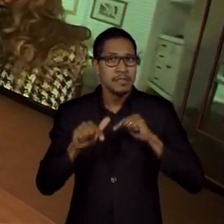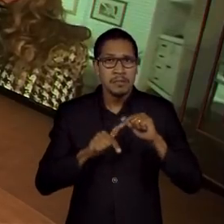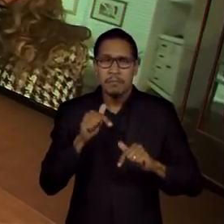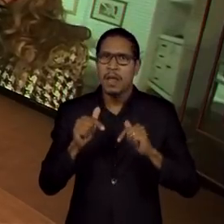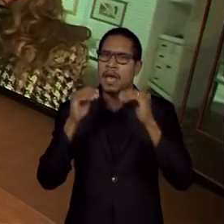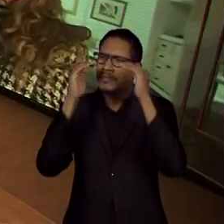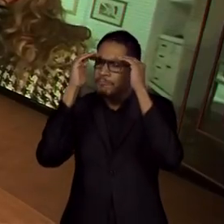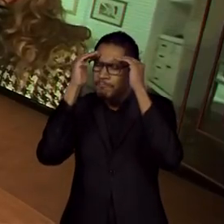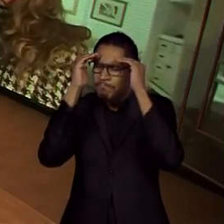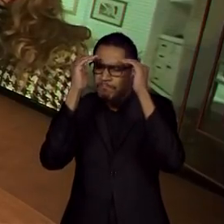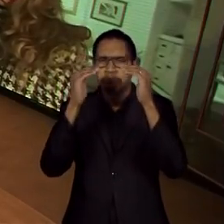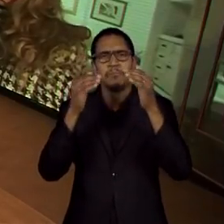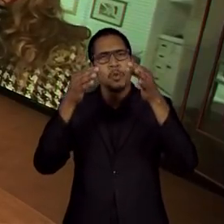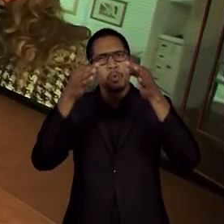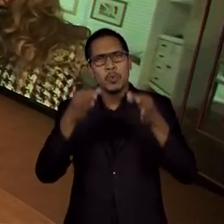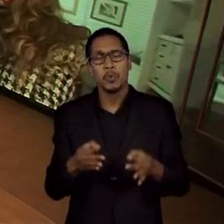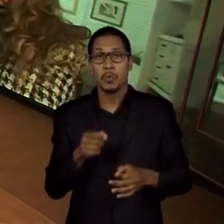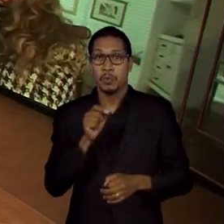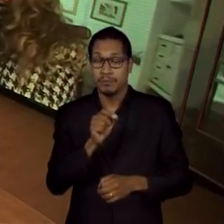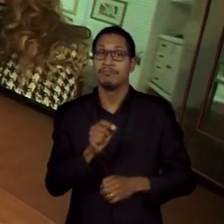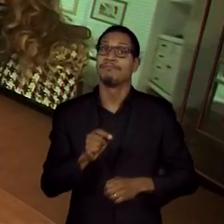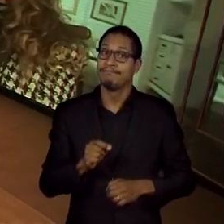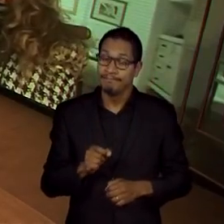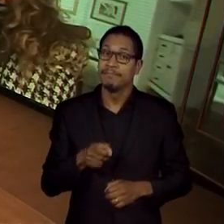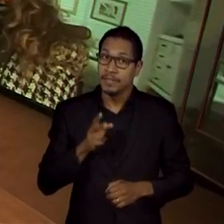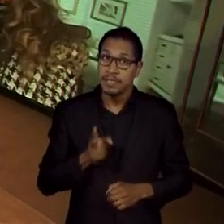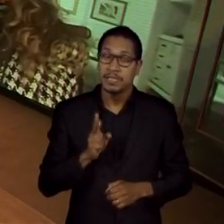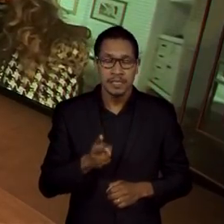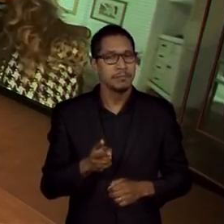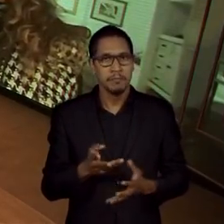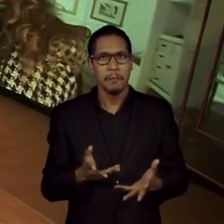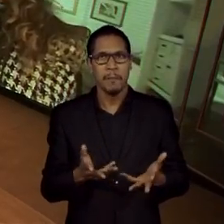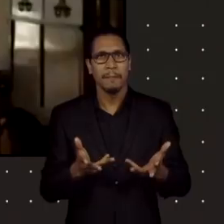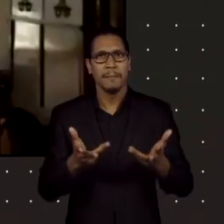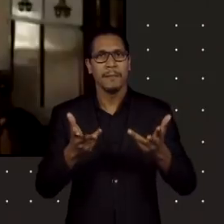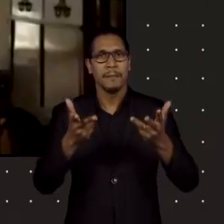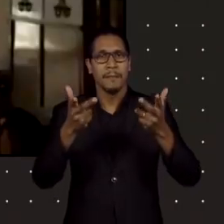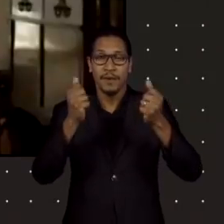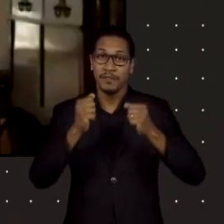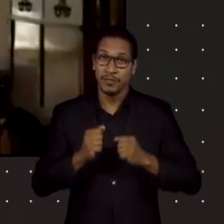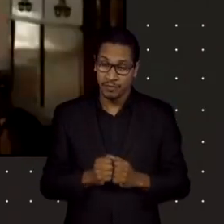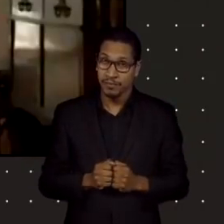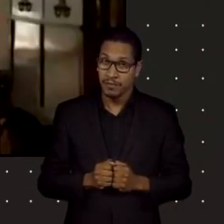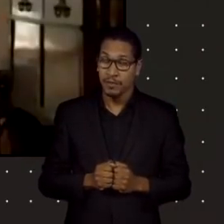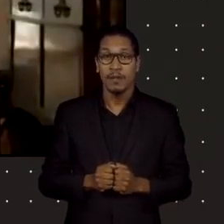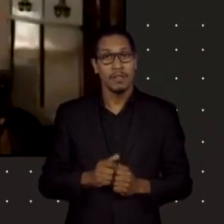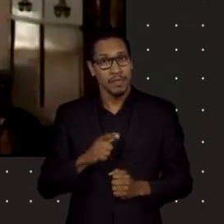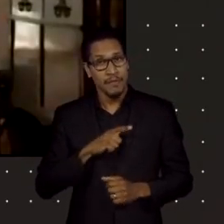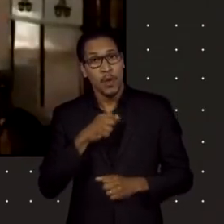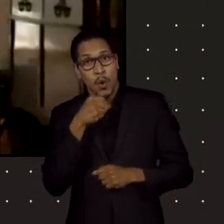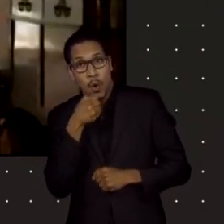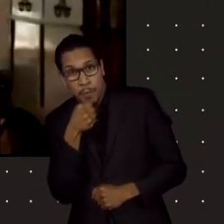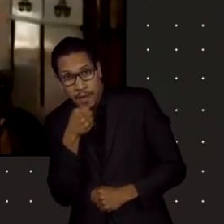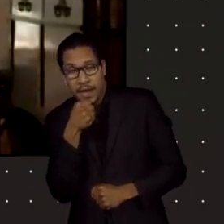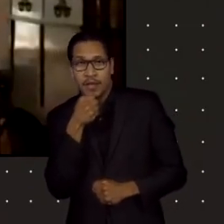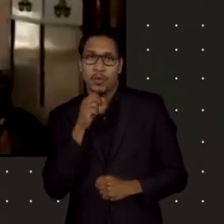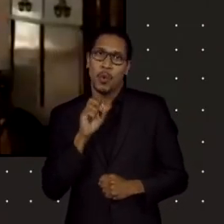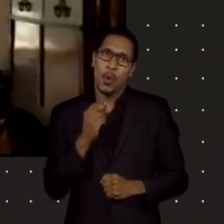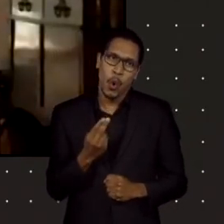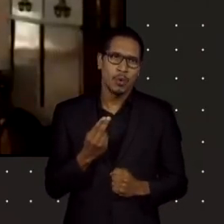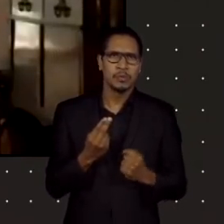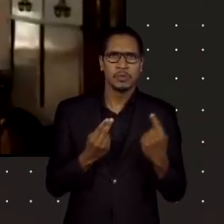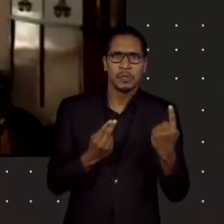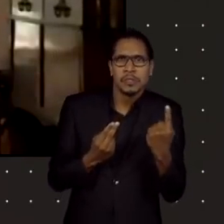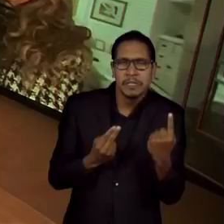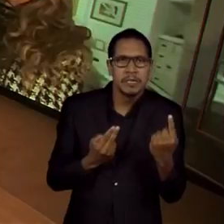muito o trabalho, tudo de lindo, de maravilhoso. E você, tanto junto com o Roberto, como sozinho, né?